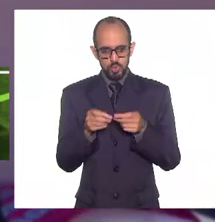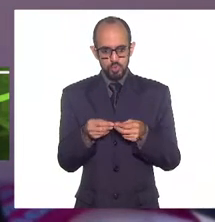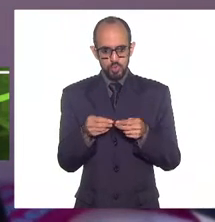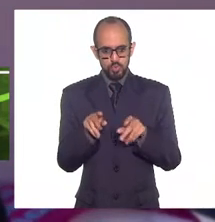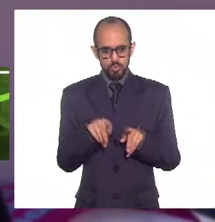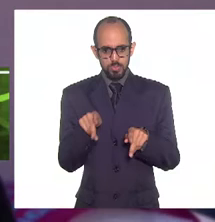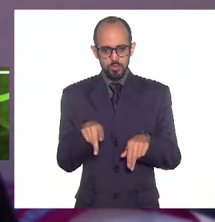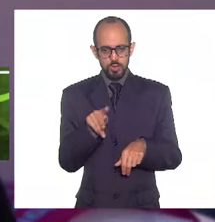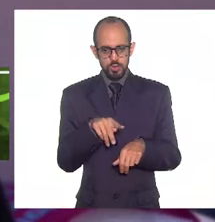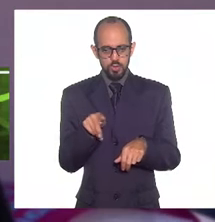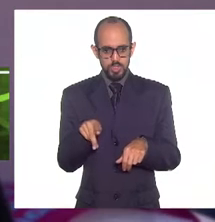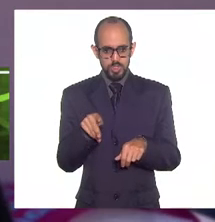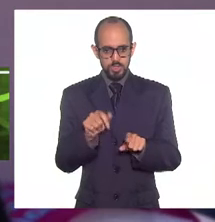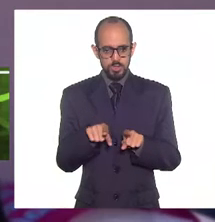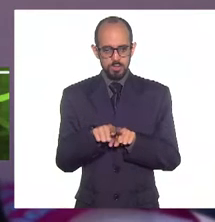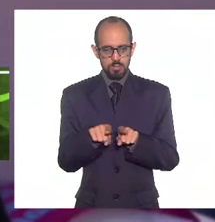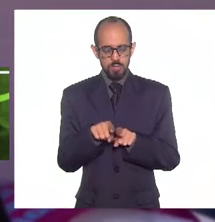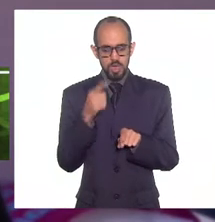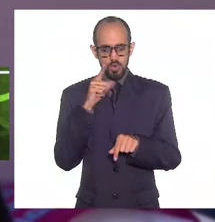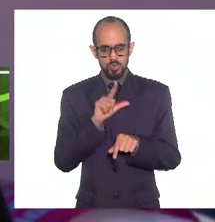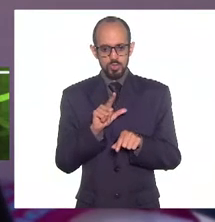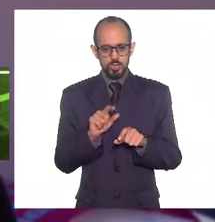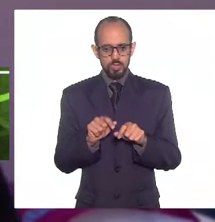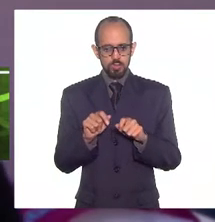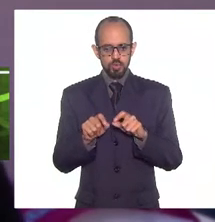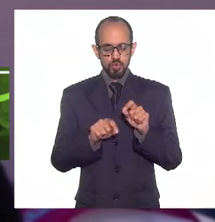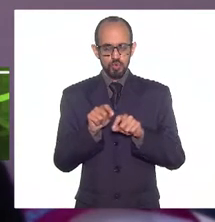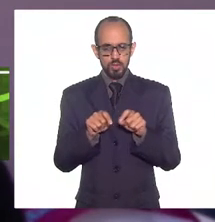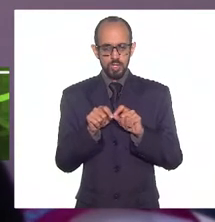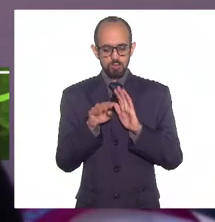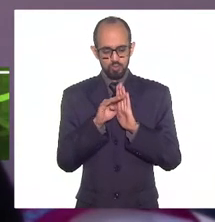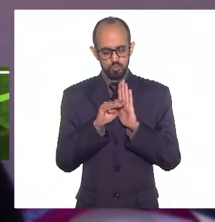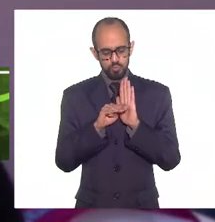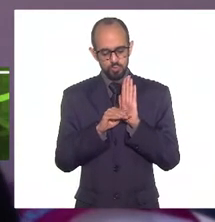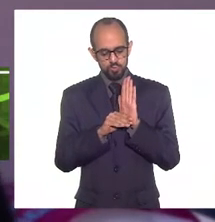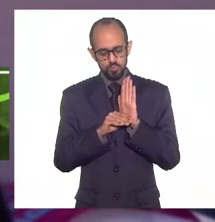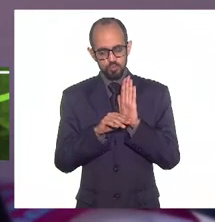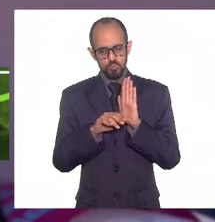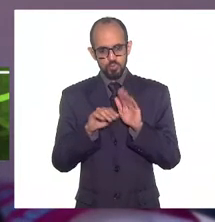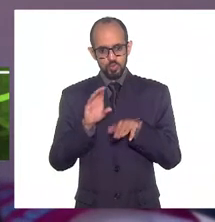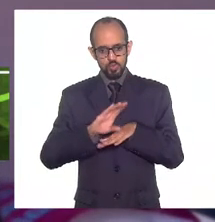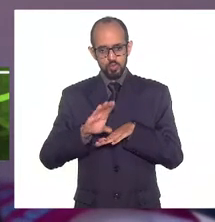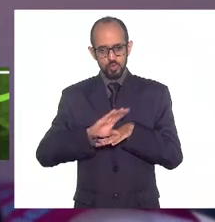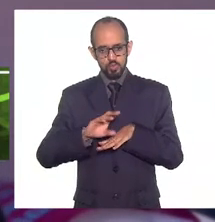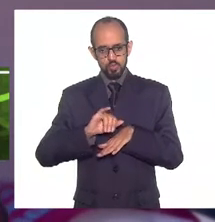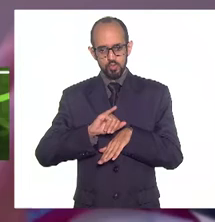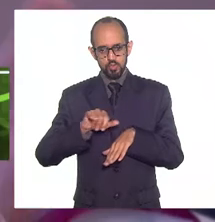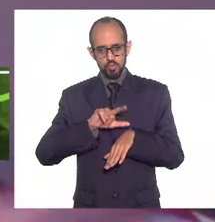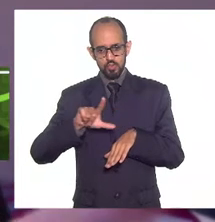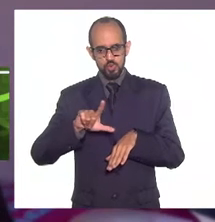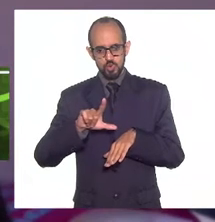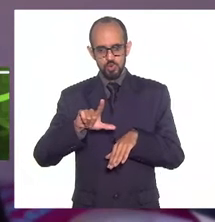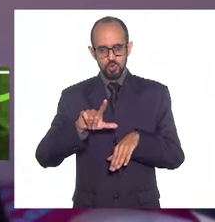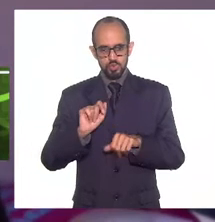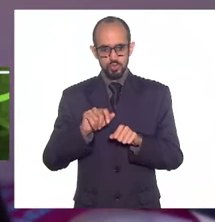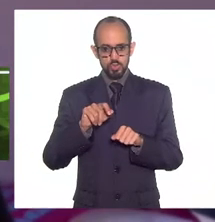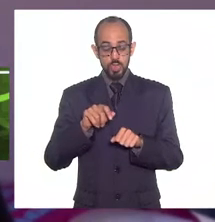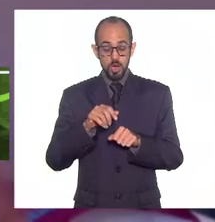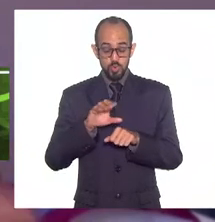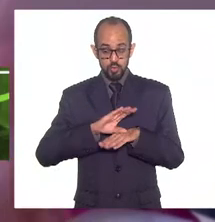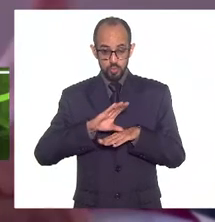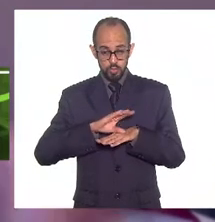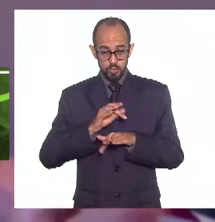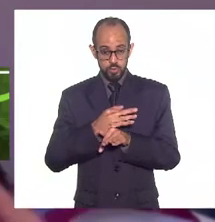professores conseguimos formatar para os cursos de julho que fazemos cursos de férias